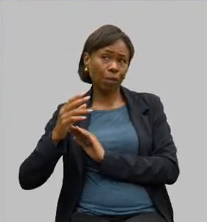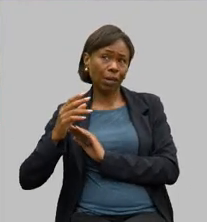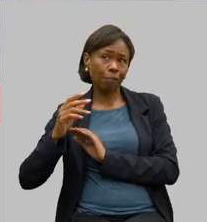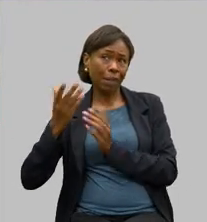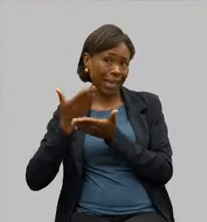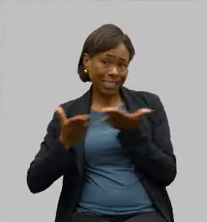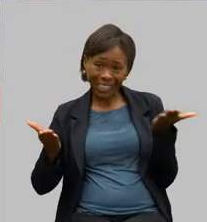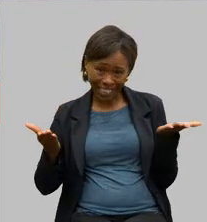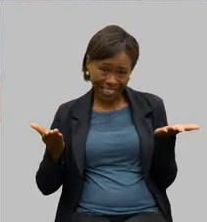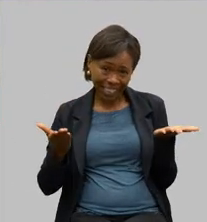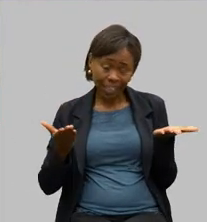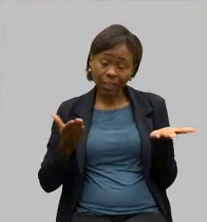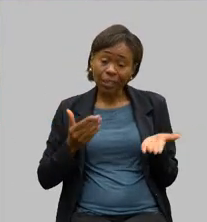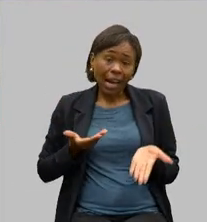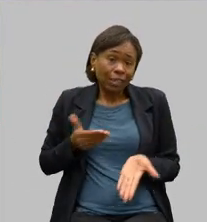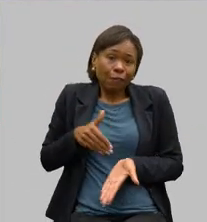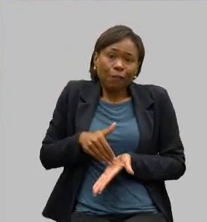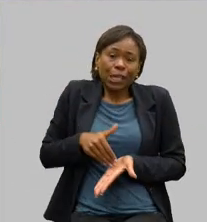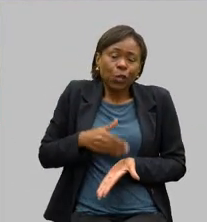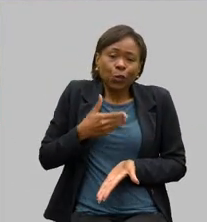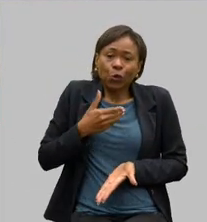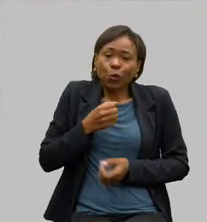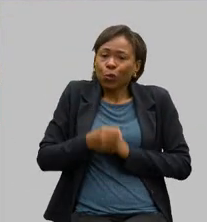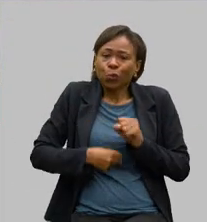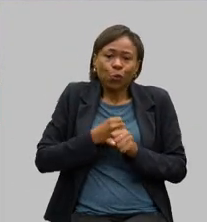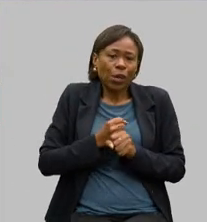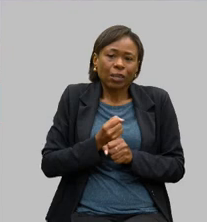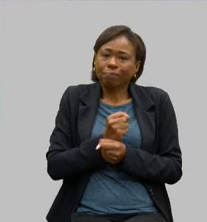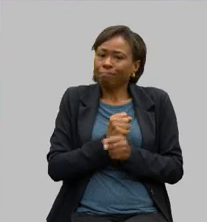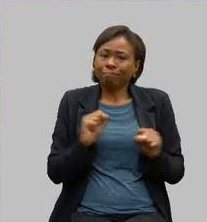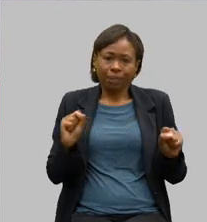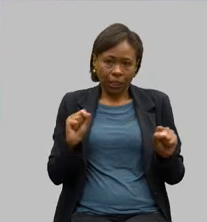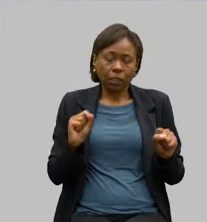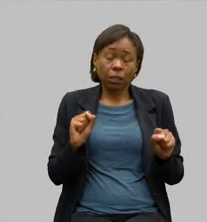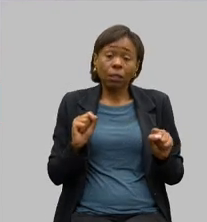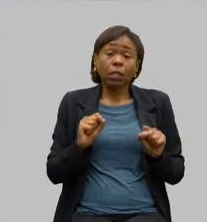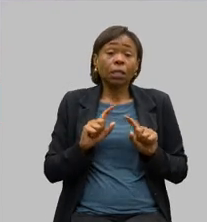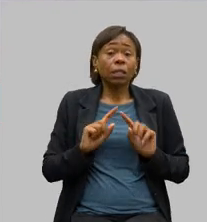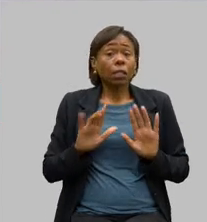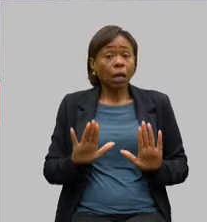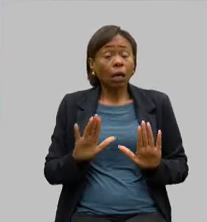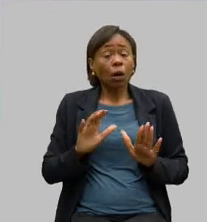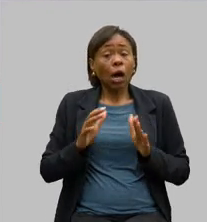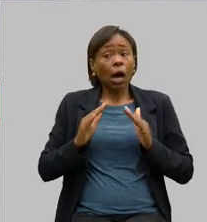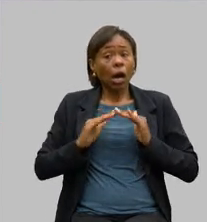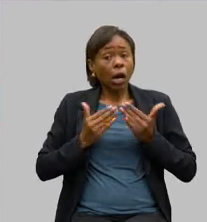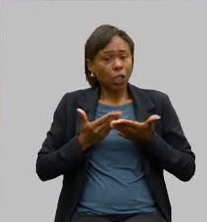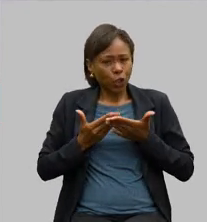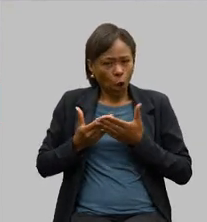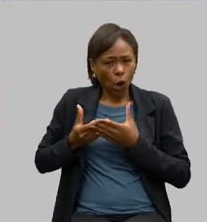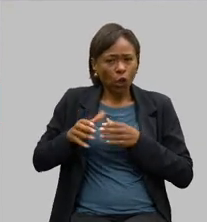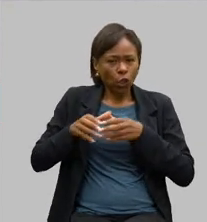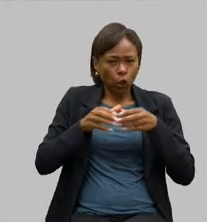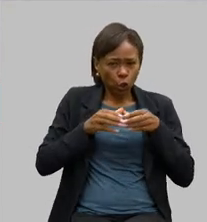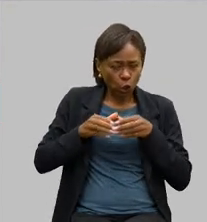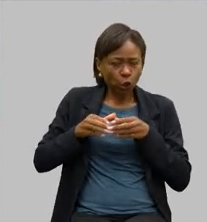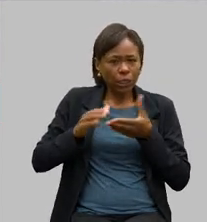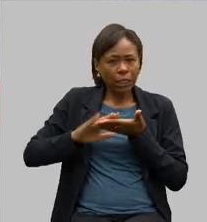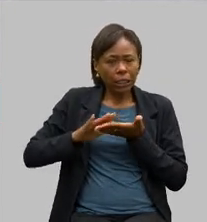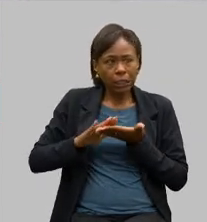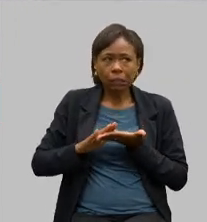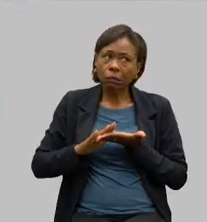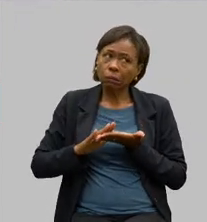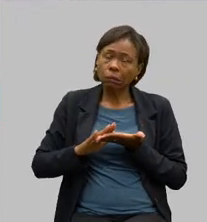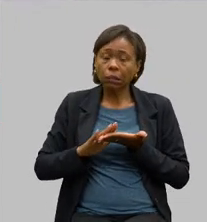as escolas os blocos caricatos de Belo Horizonte vão estar segunda-feira pra gente achar e a ideia que eu dei aí para semig é fazer